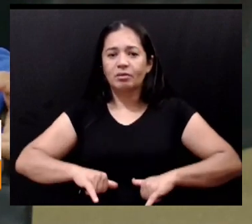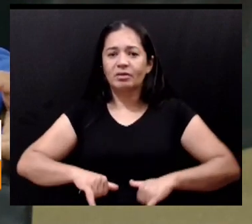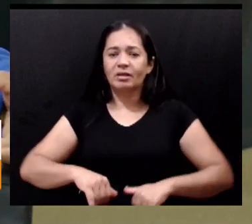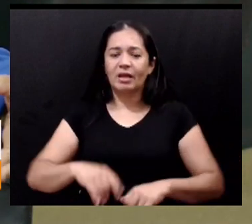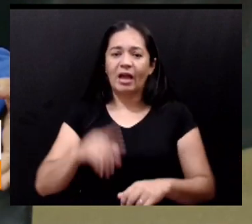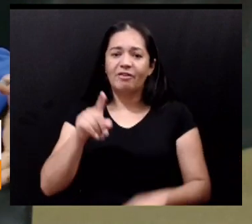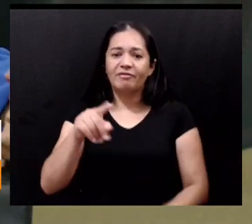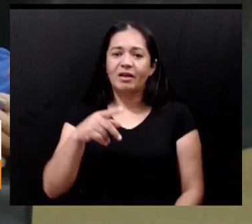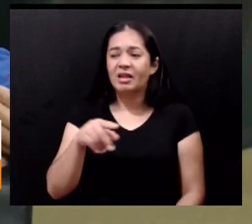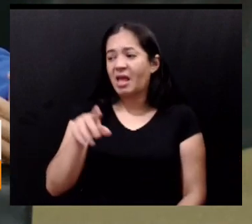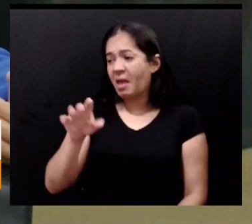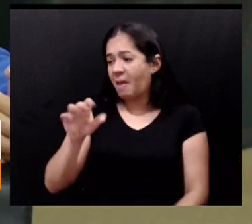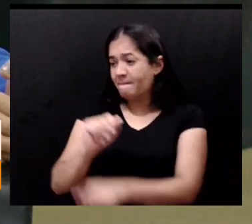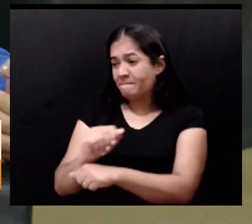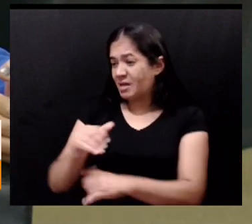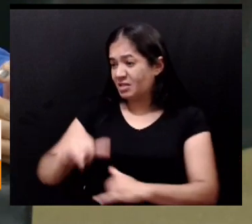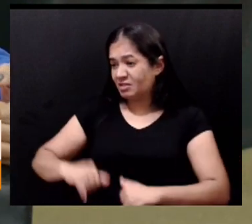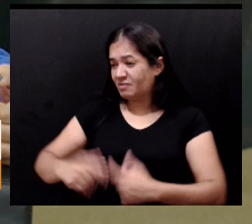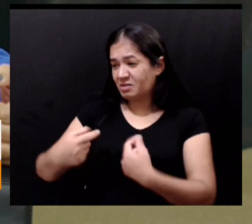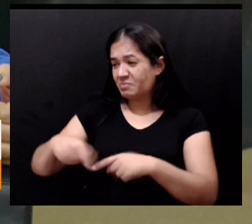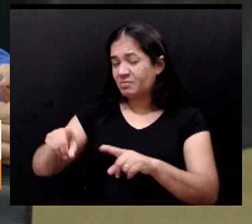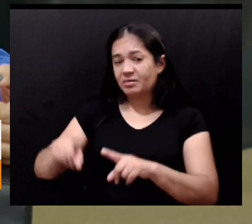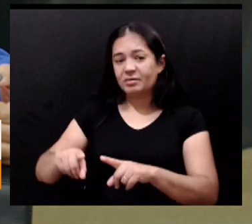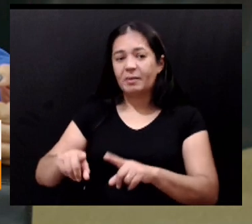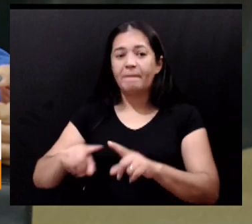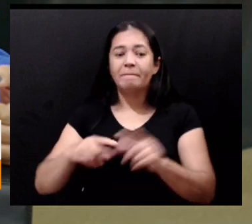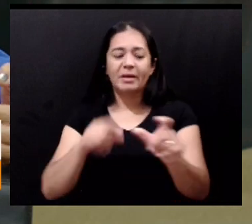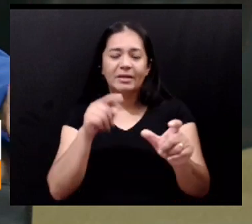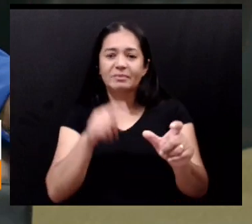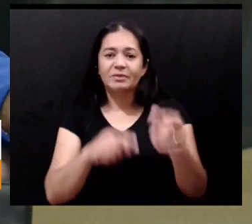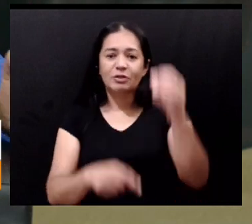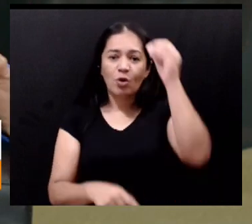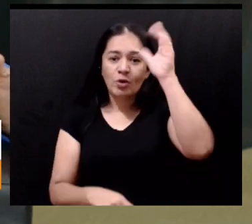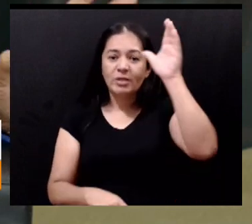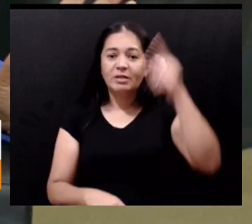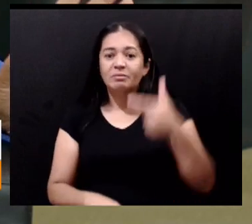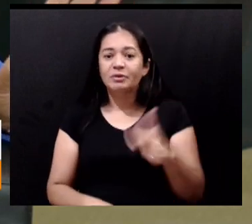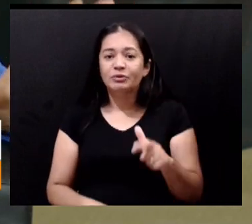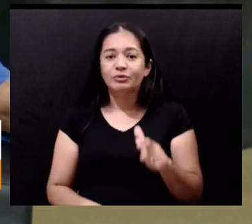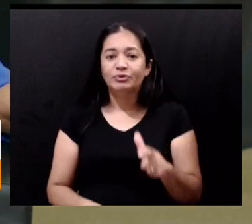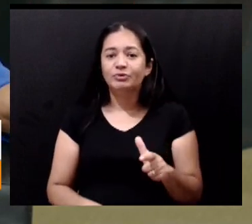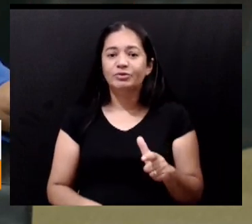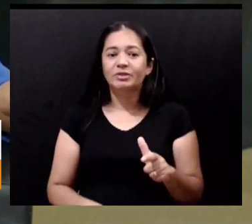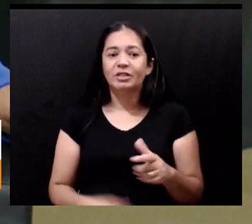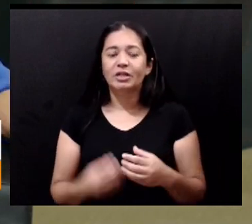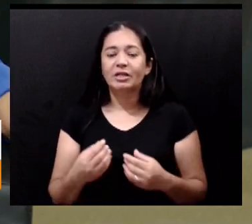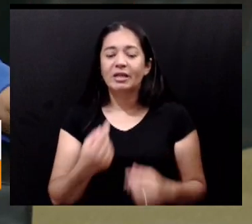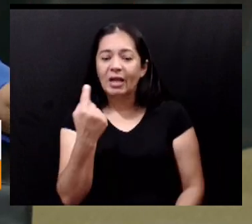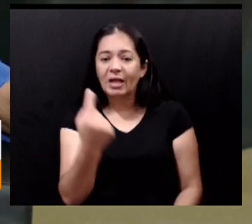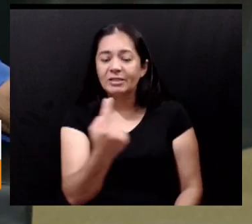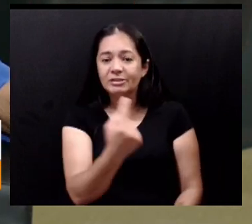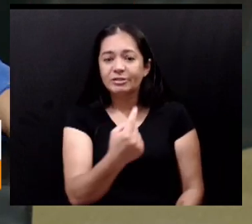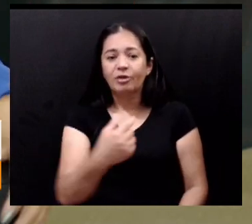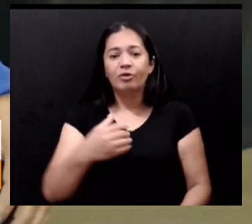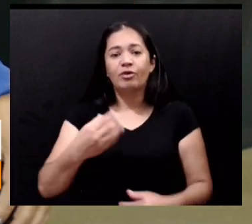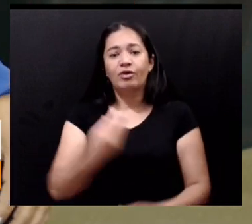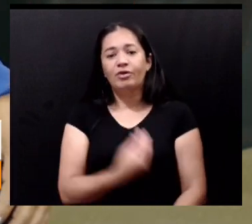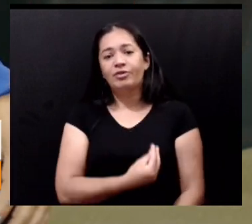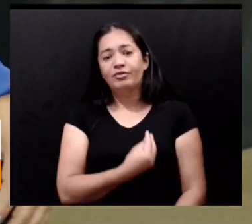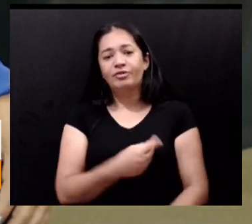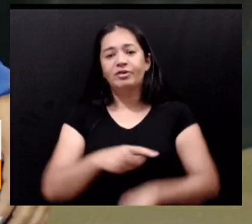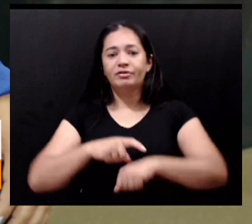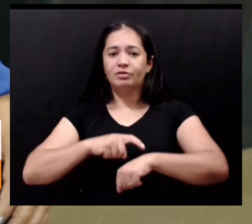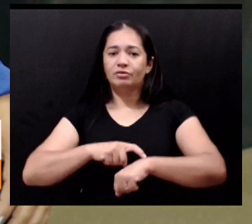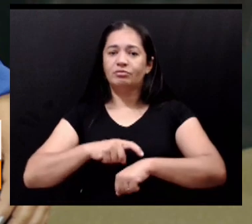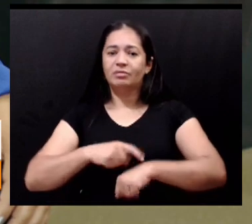não é assim? Ela também não tem o conhecimento, né, de que cada um vive no seu momento, cada um tem o